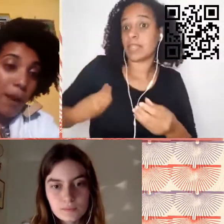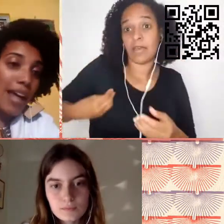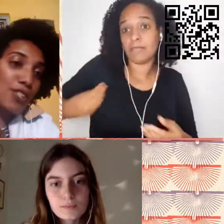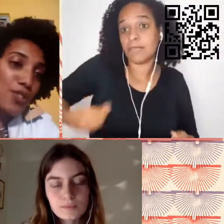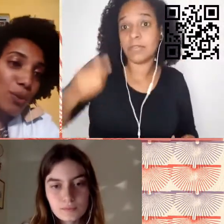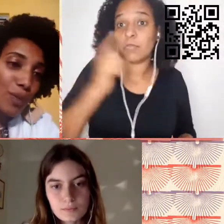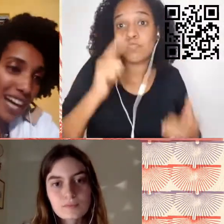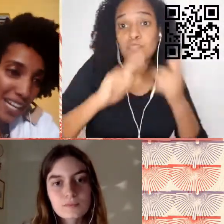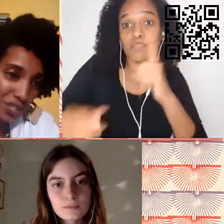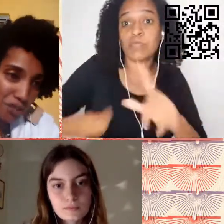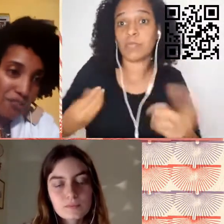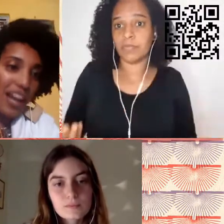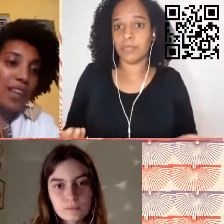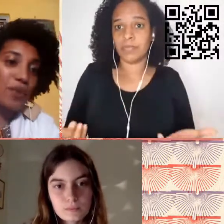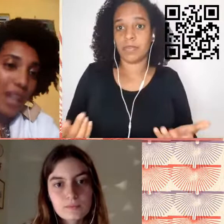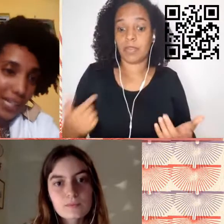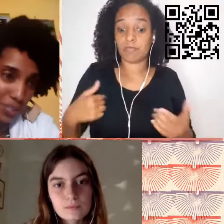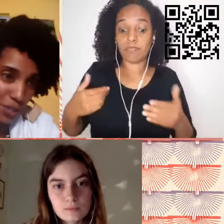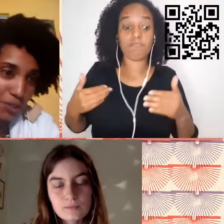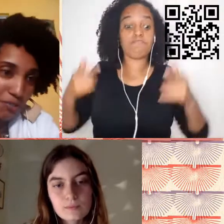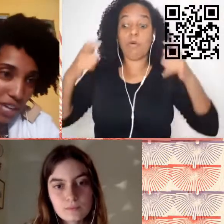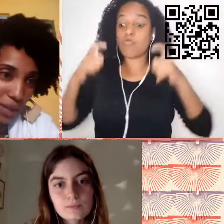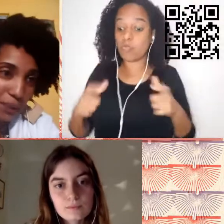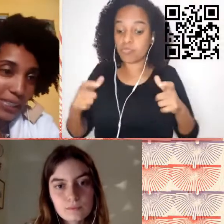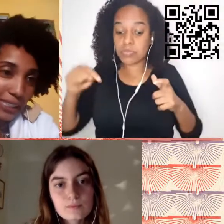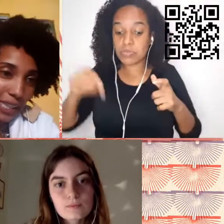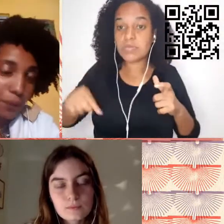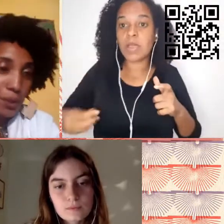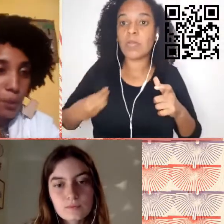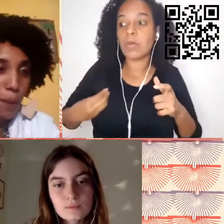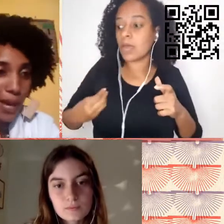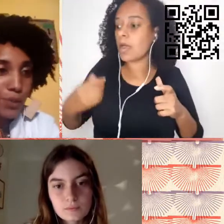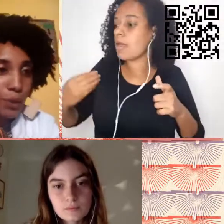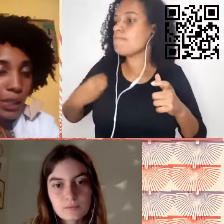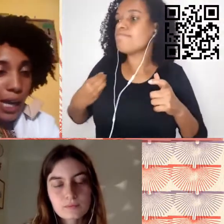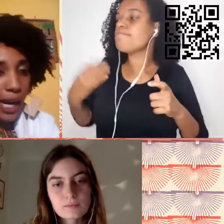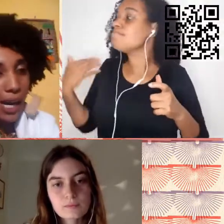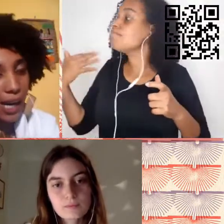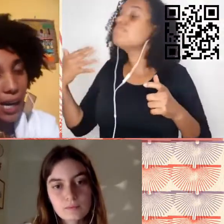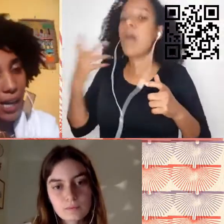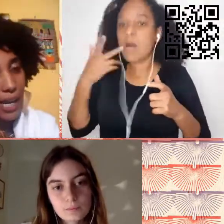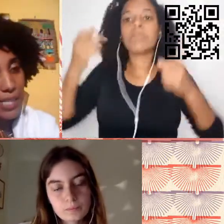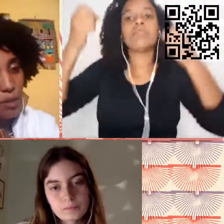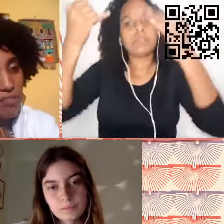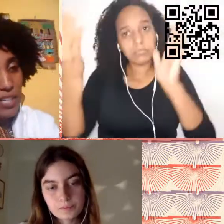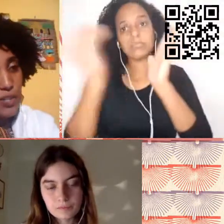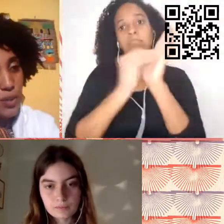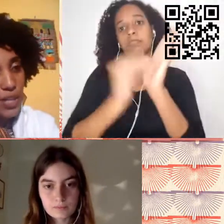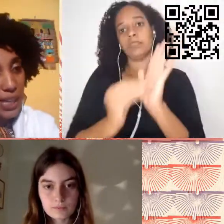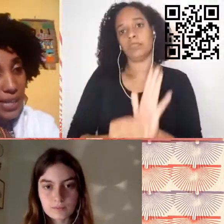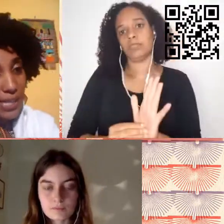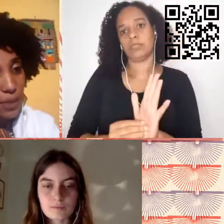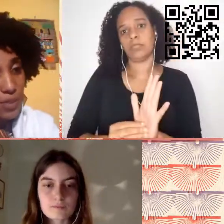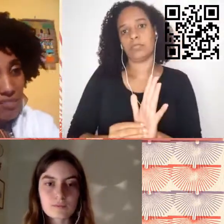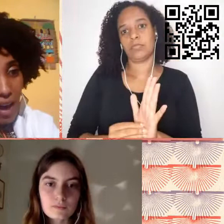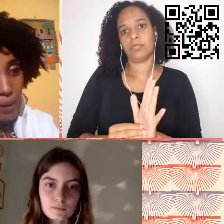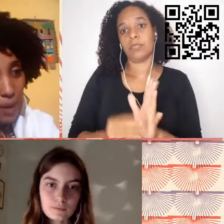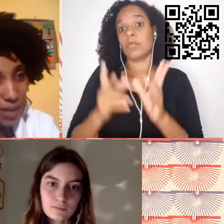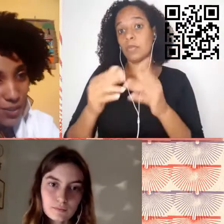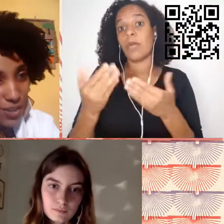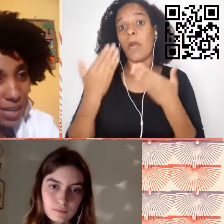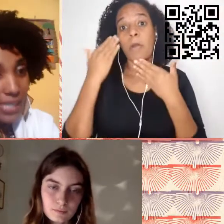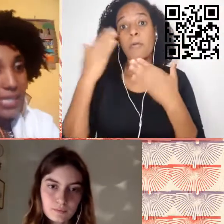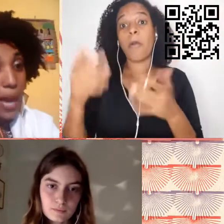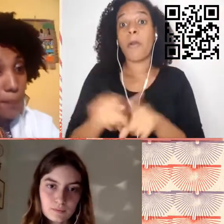A gente parte de um lugar, a gente fala do lugar que a gente veio, né? Quando eu começo essa conversa de hoje agradecendo os que